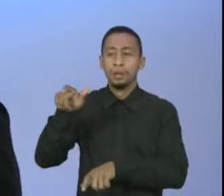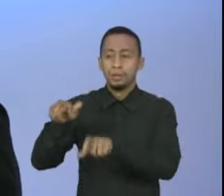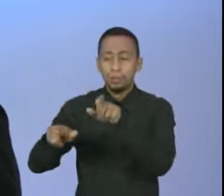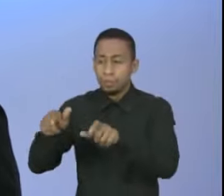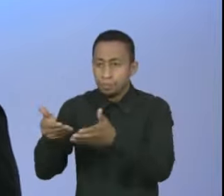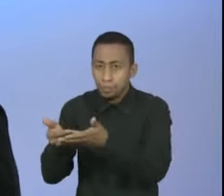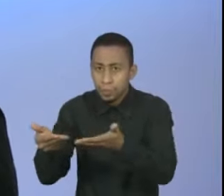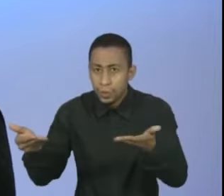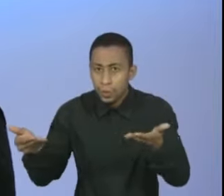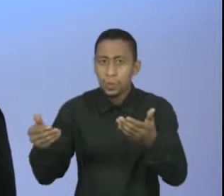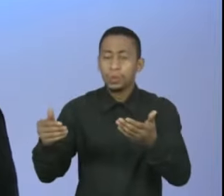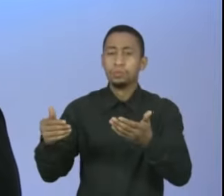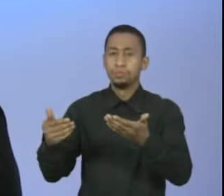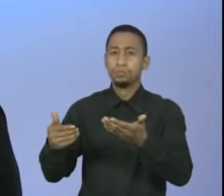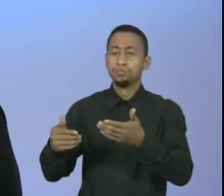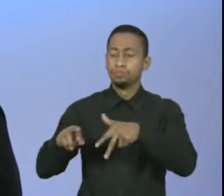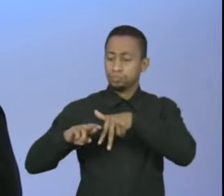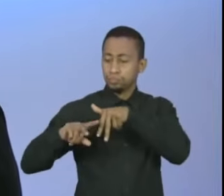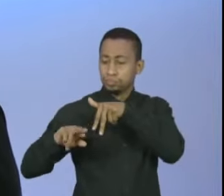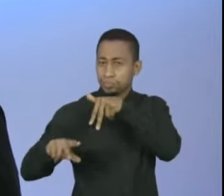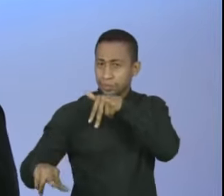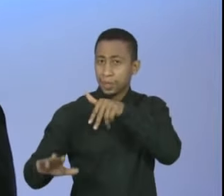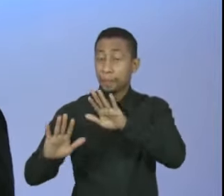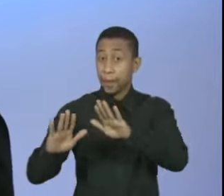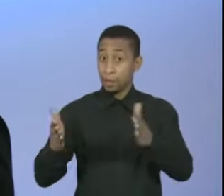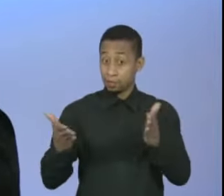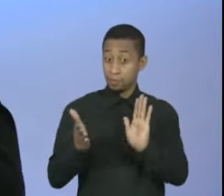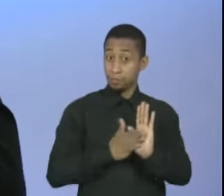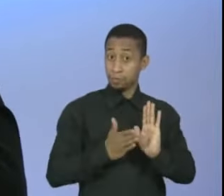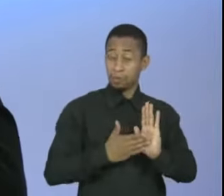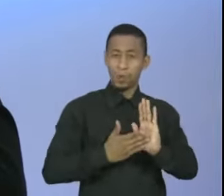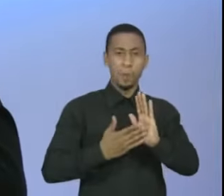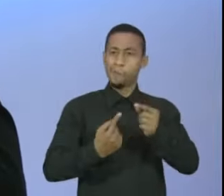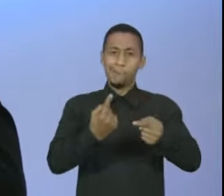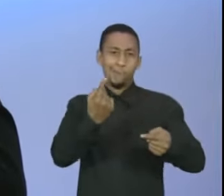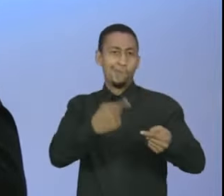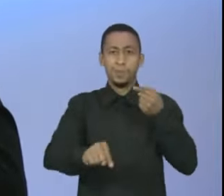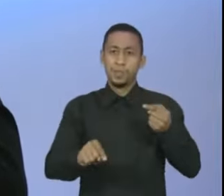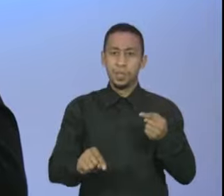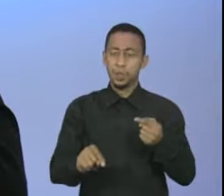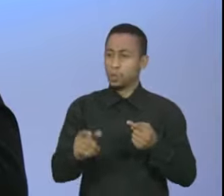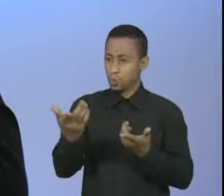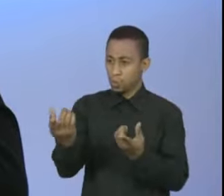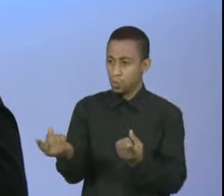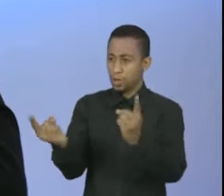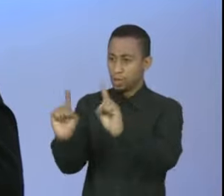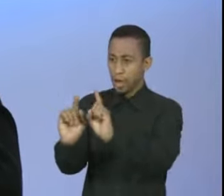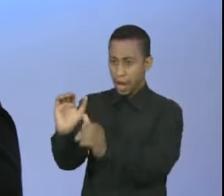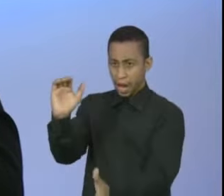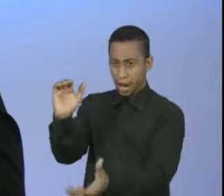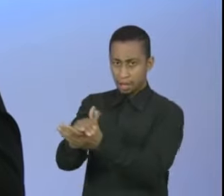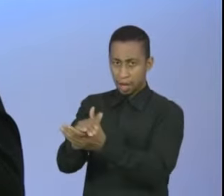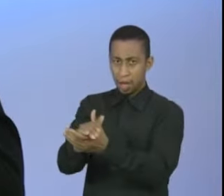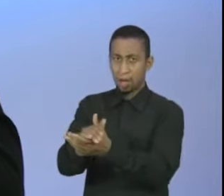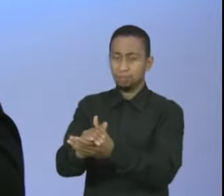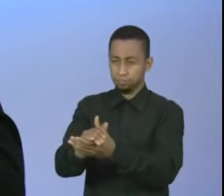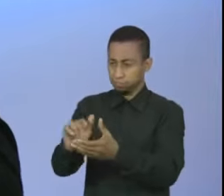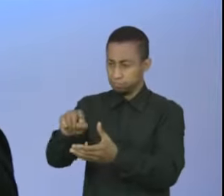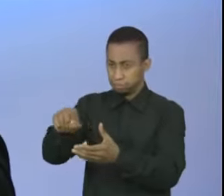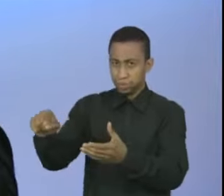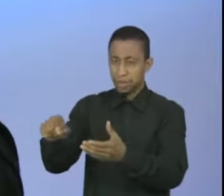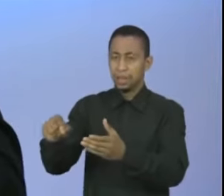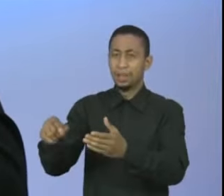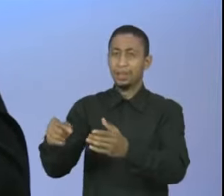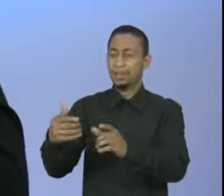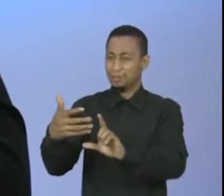Mas recentemente ele endossou uma proibição de que fossem dadas as bençãos a esses casais dentro da igreja será que isso foi